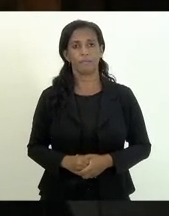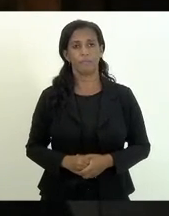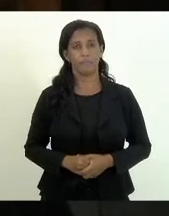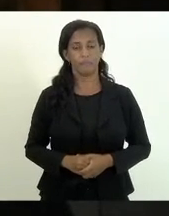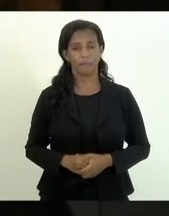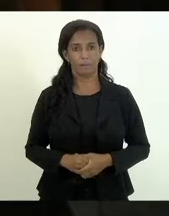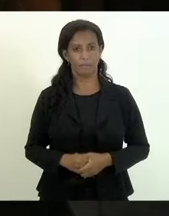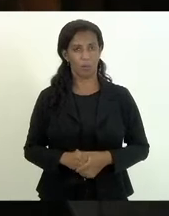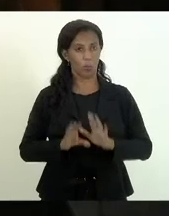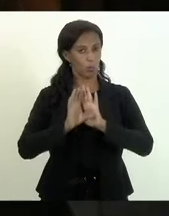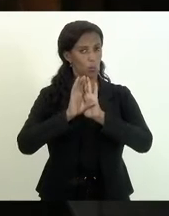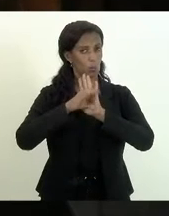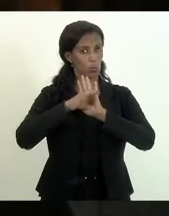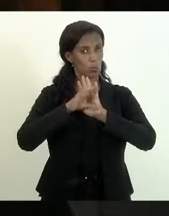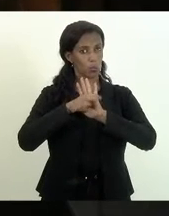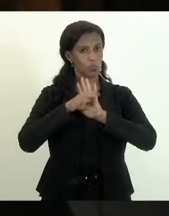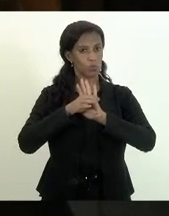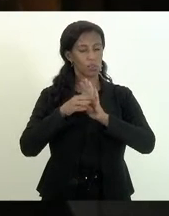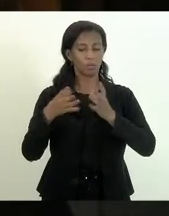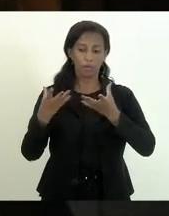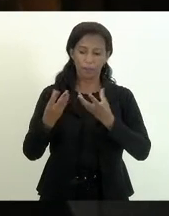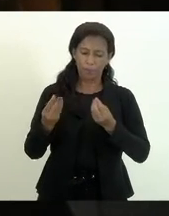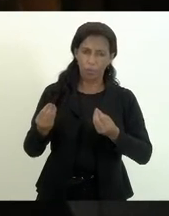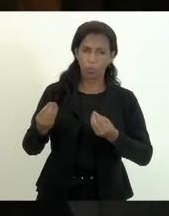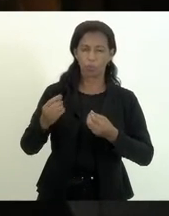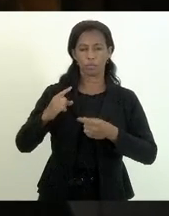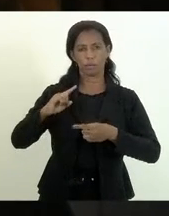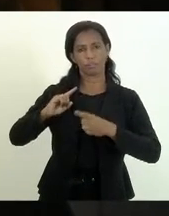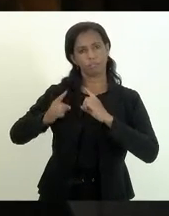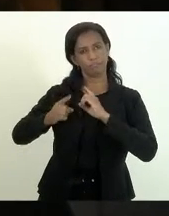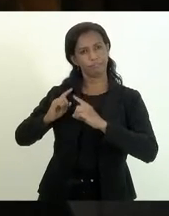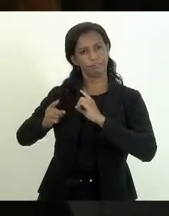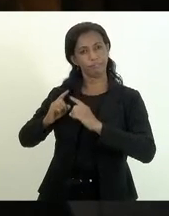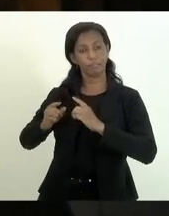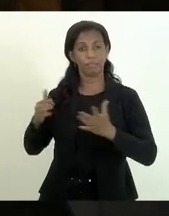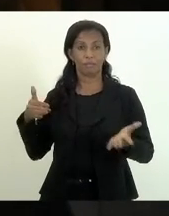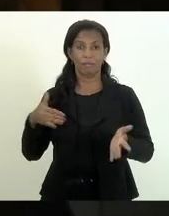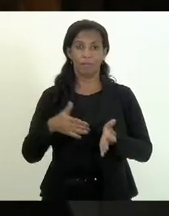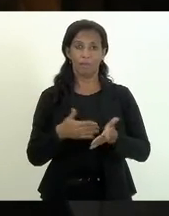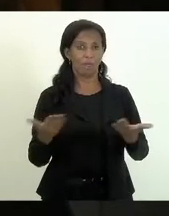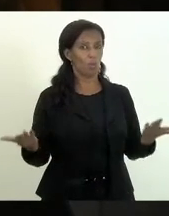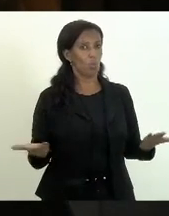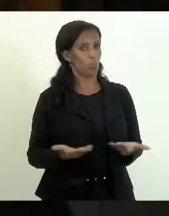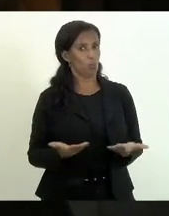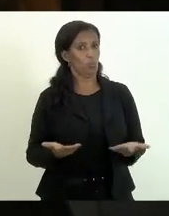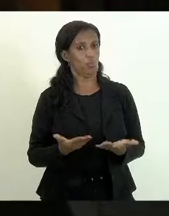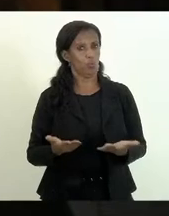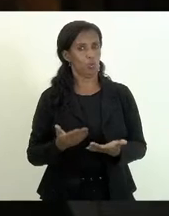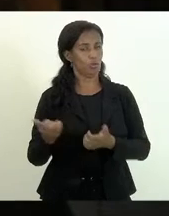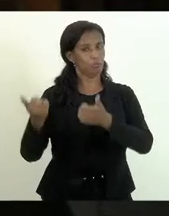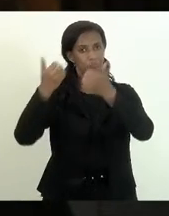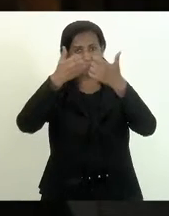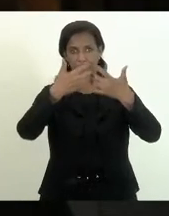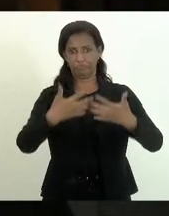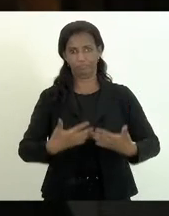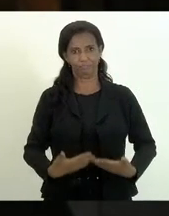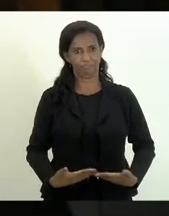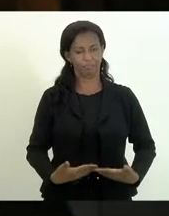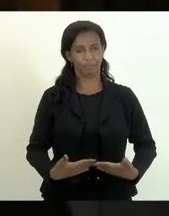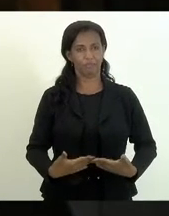é um conceito que muito se discute mas que até hoje não tá definido